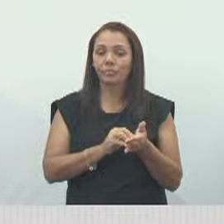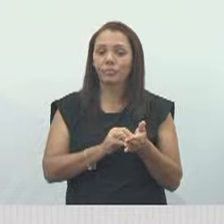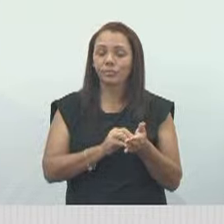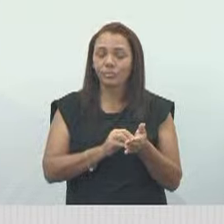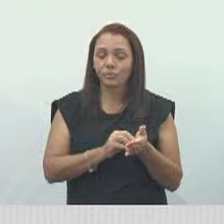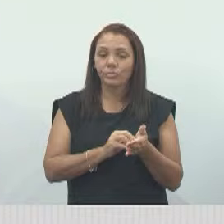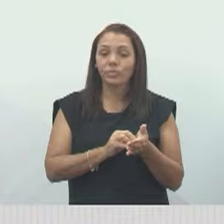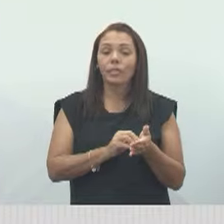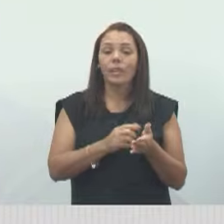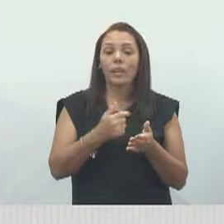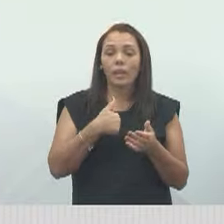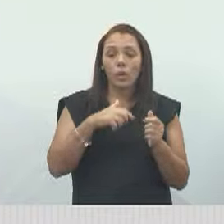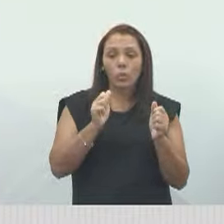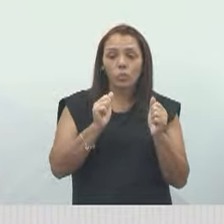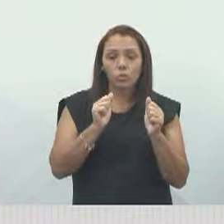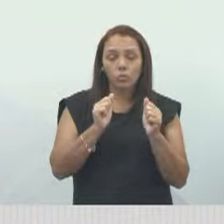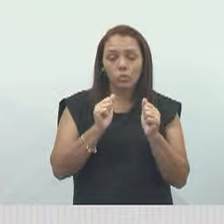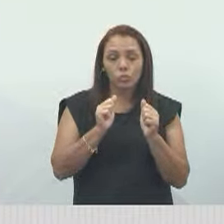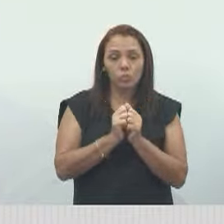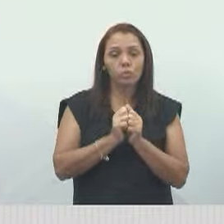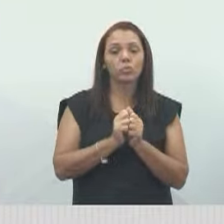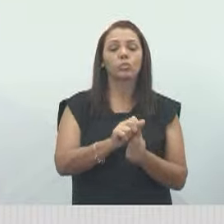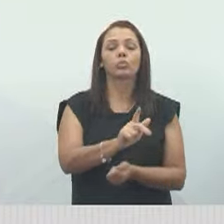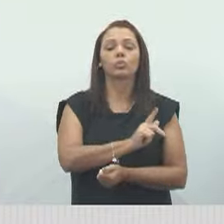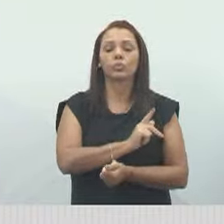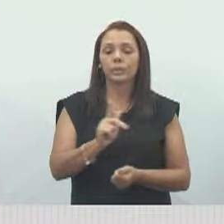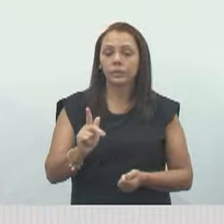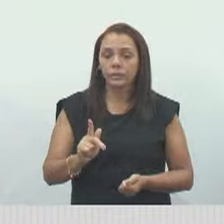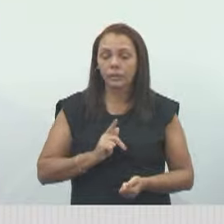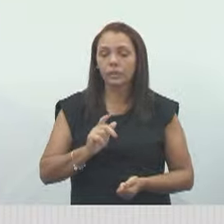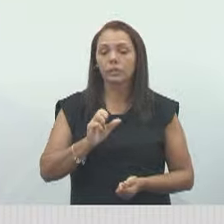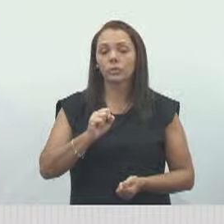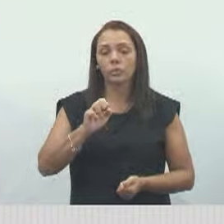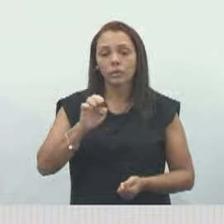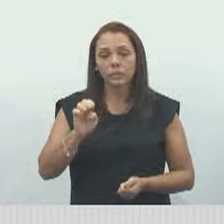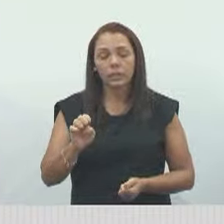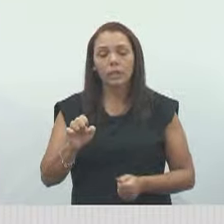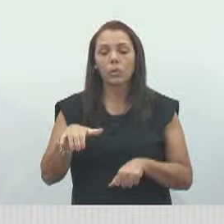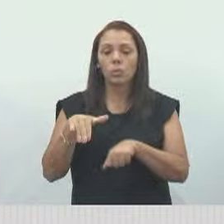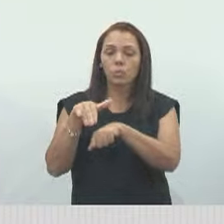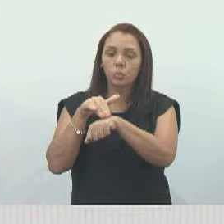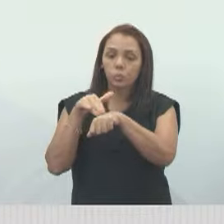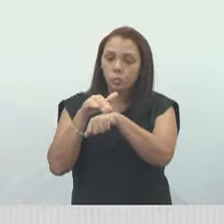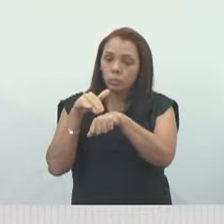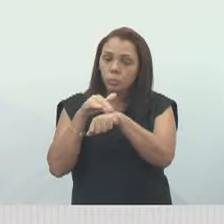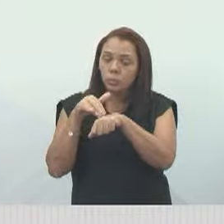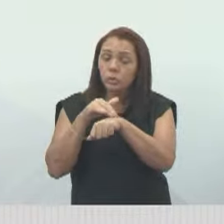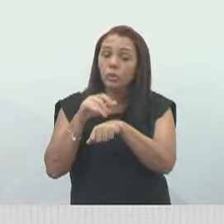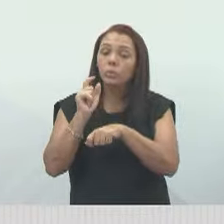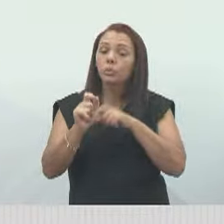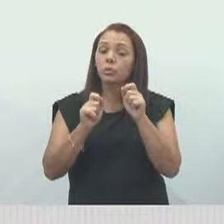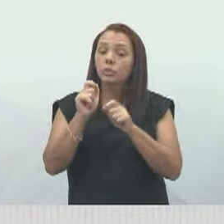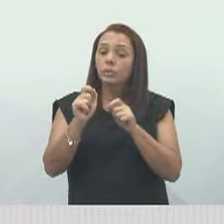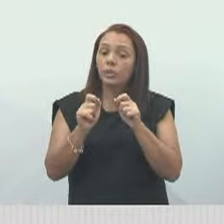estive juntamente ao presidente do SAI, conversei com ele da